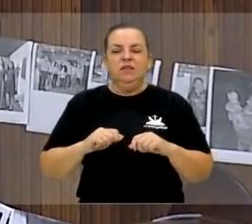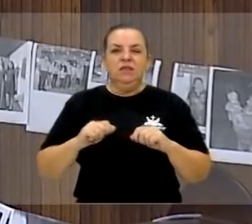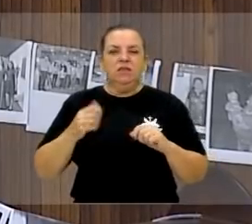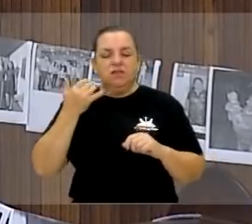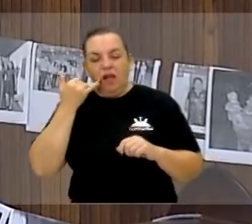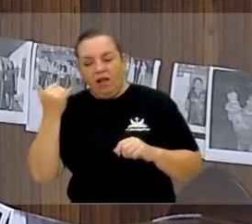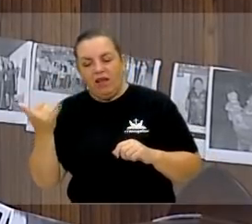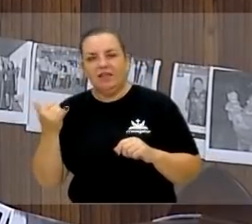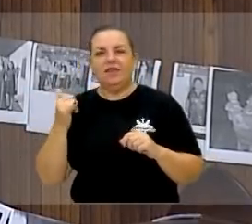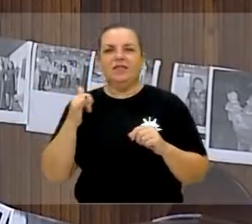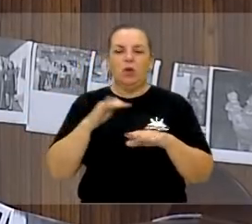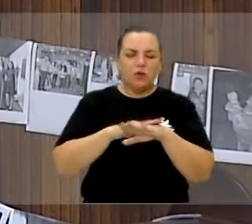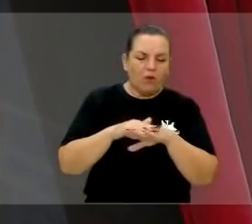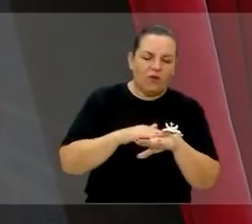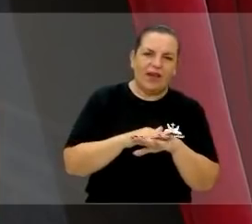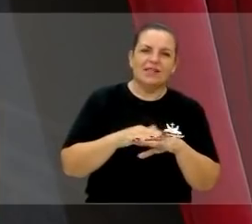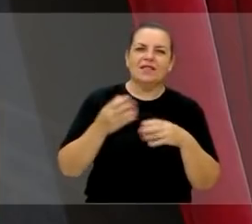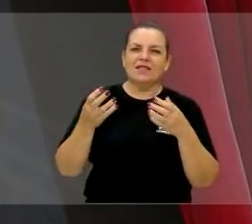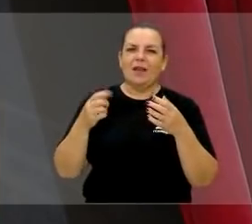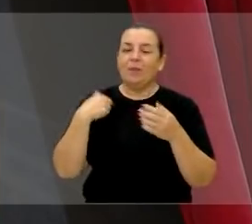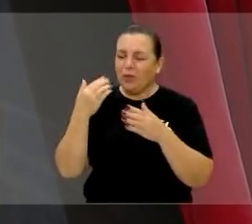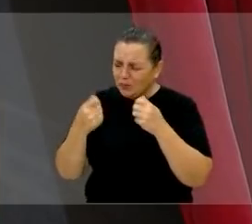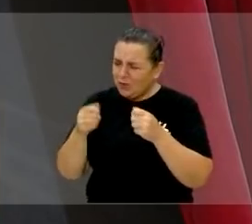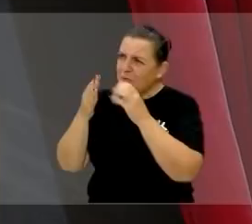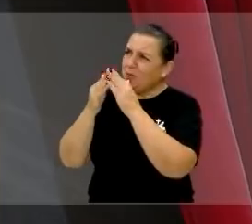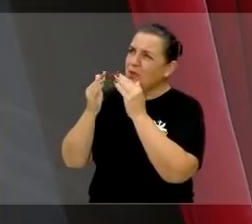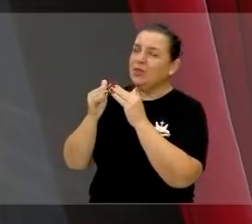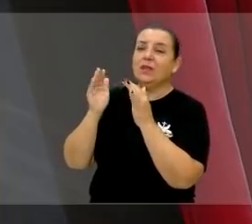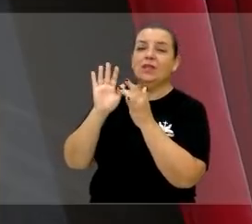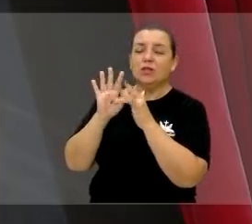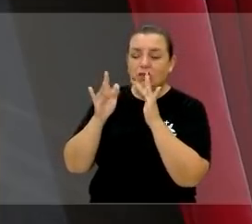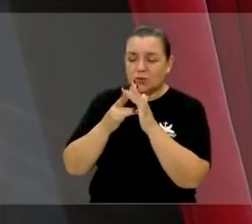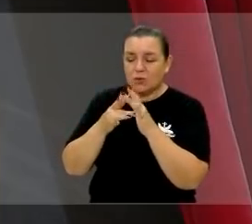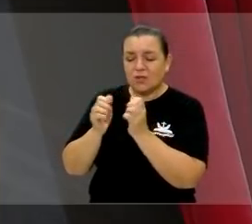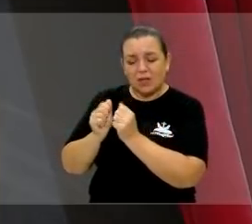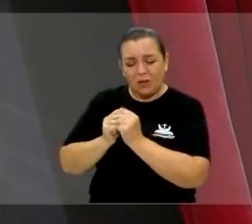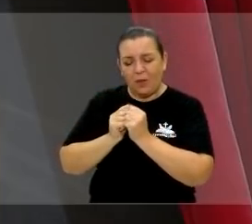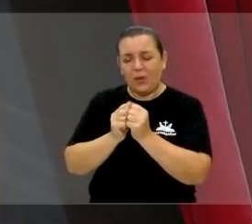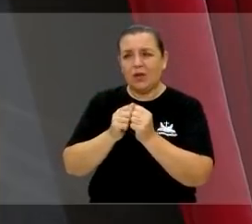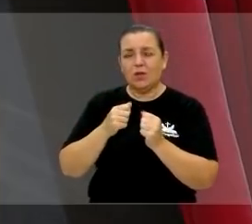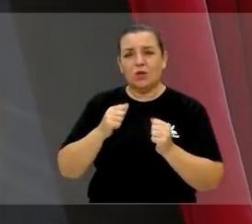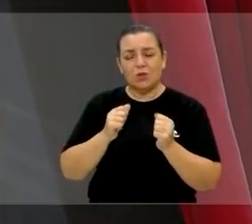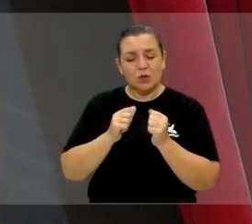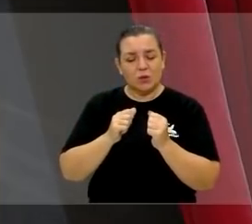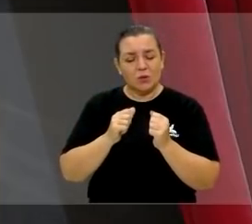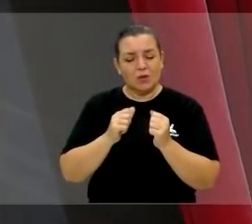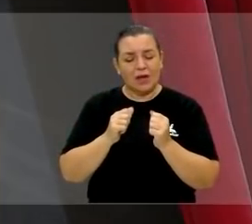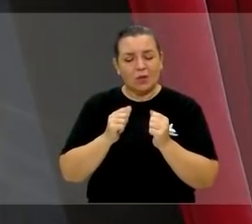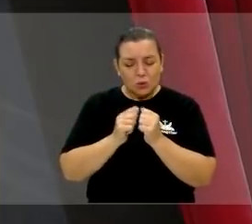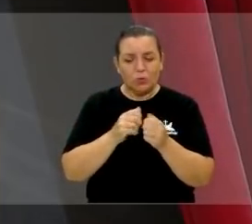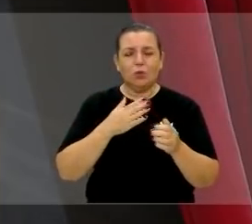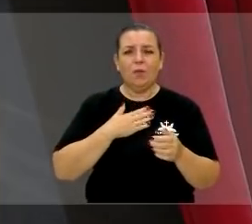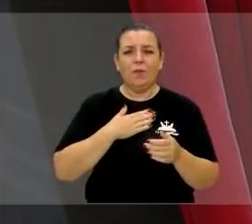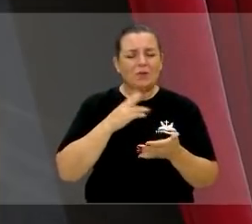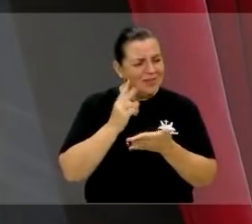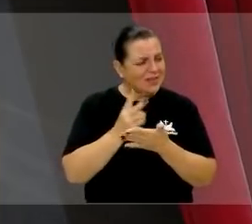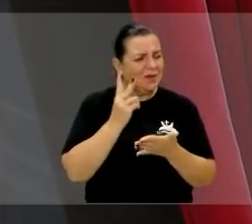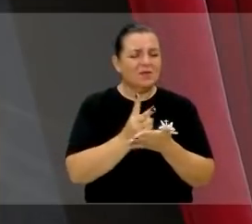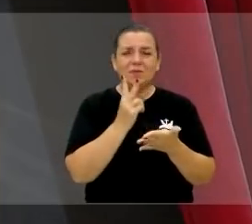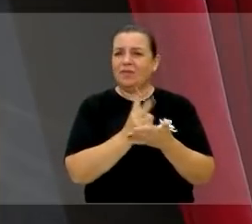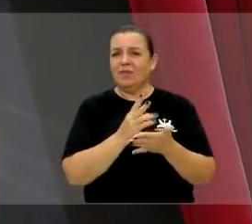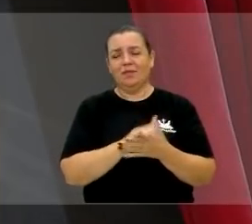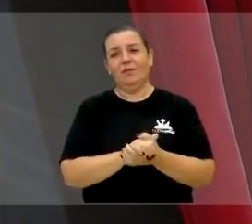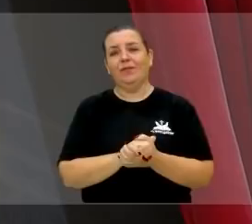dar, que Jesus acompanhe a celebração do salário que eu ganhei, que Jesus participe